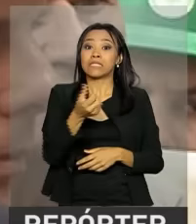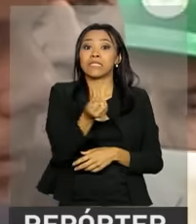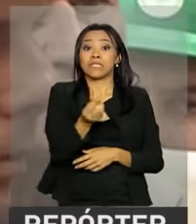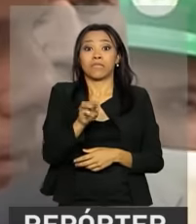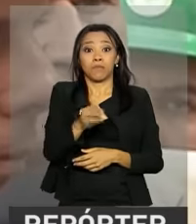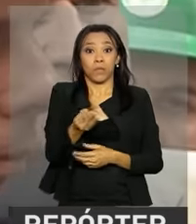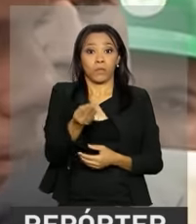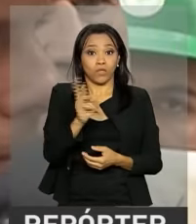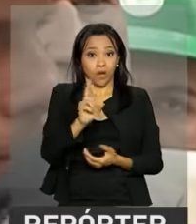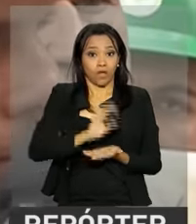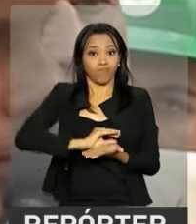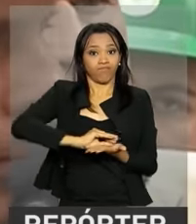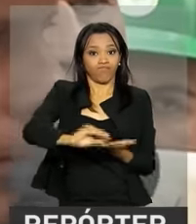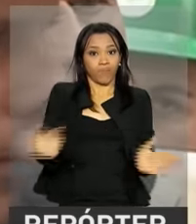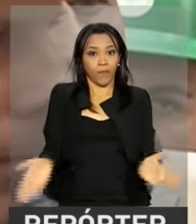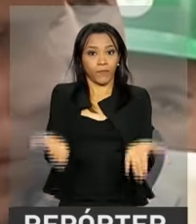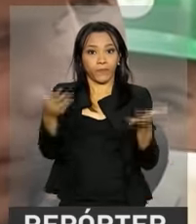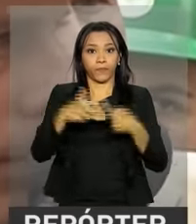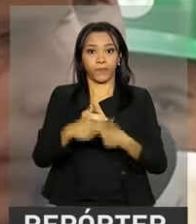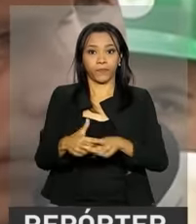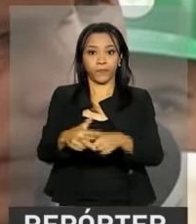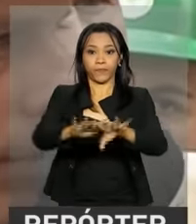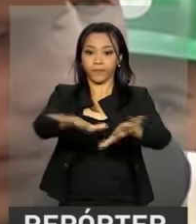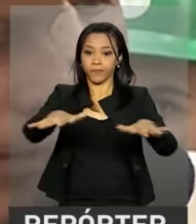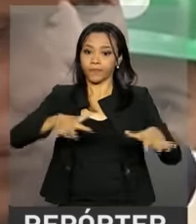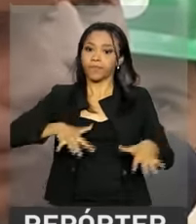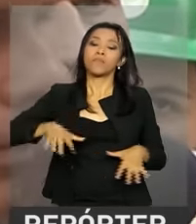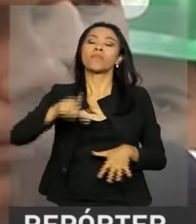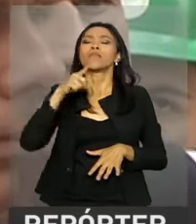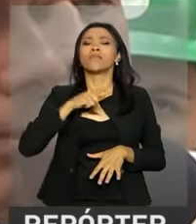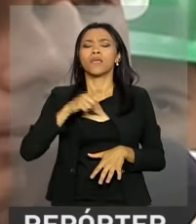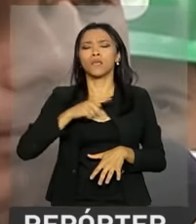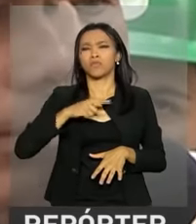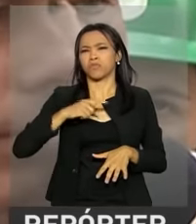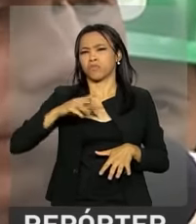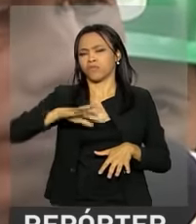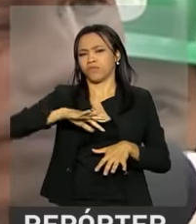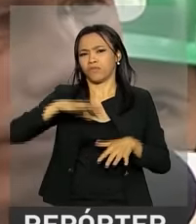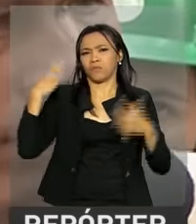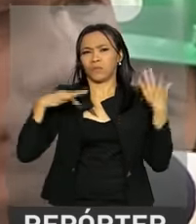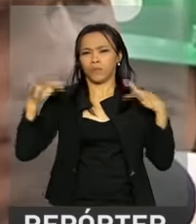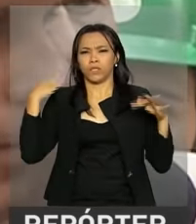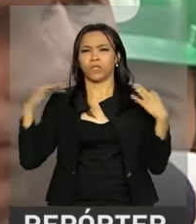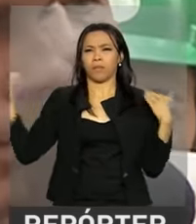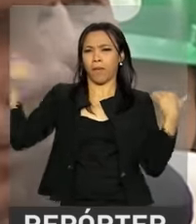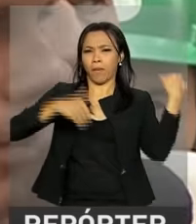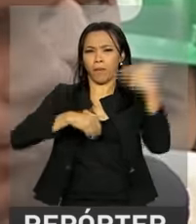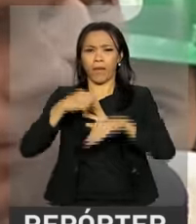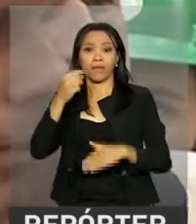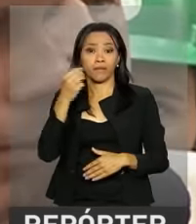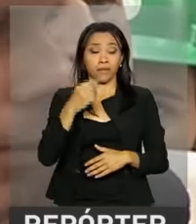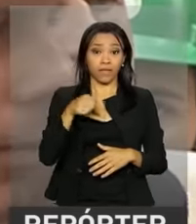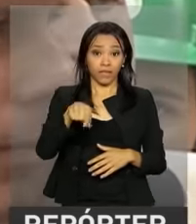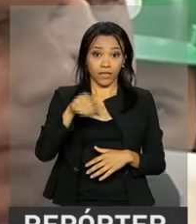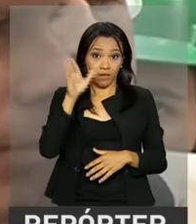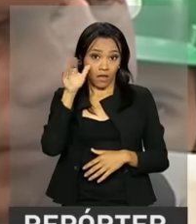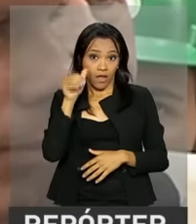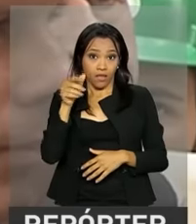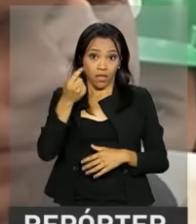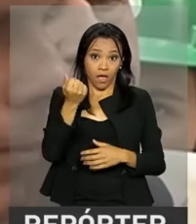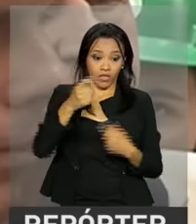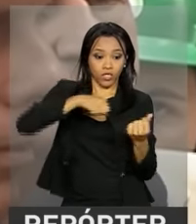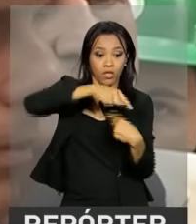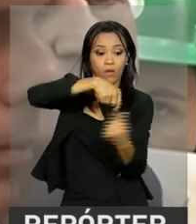reais nós temos hoje a cada 10 turistas que viajam pelo mundo cerca de três são a negócios a cidade de São Paulo tem um